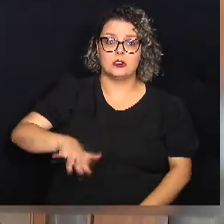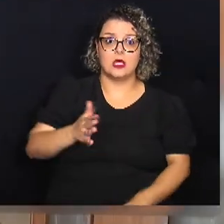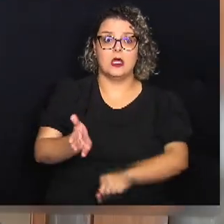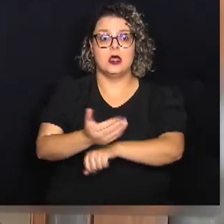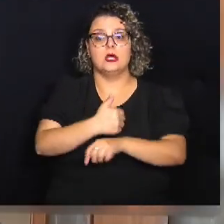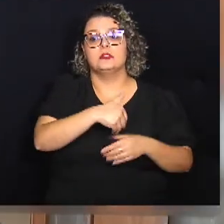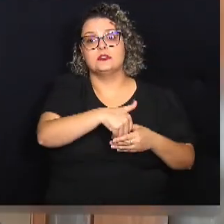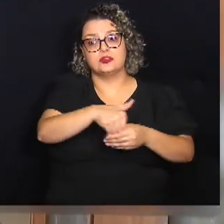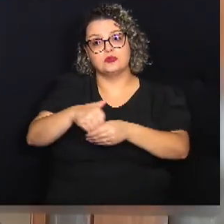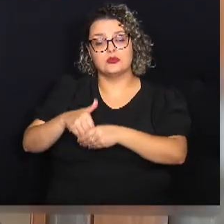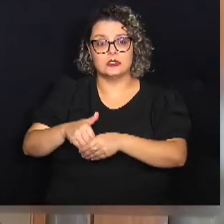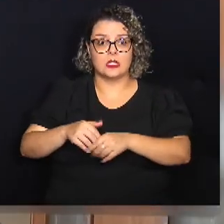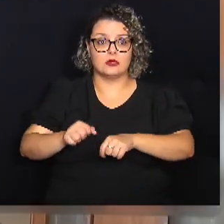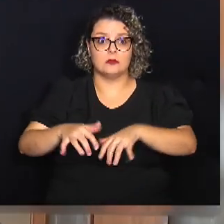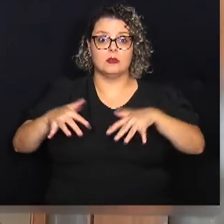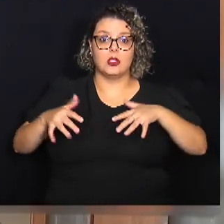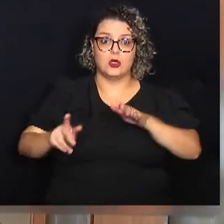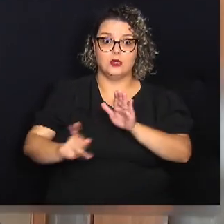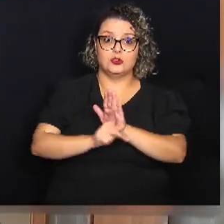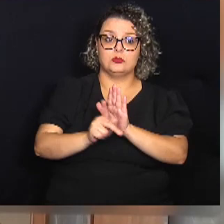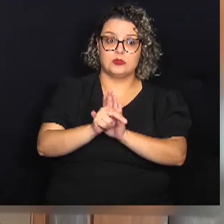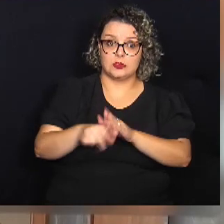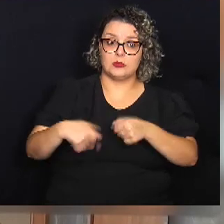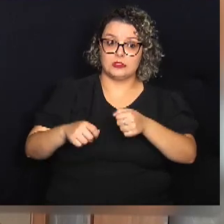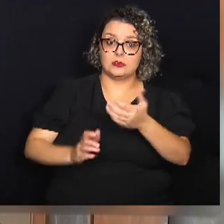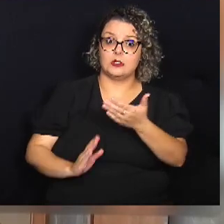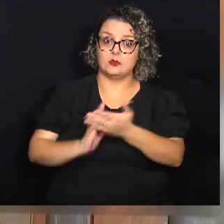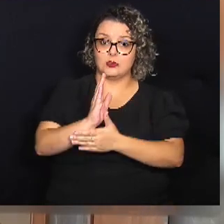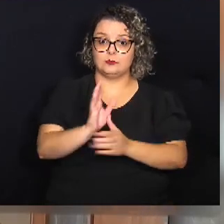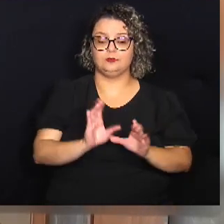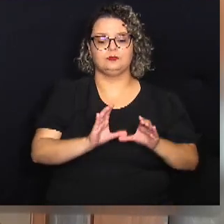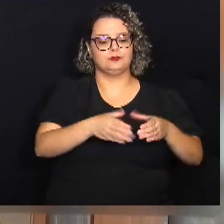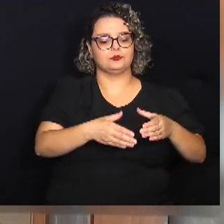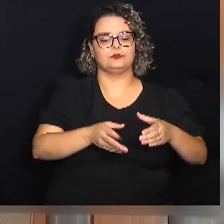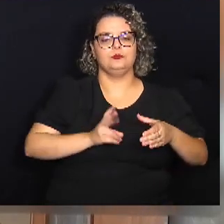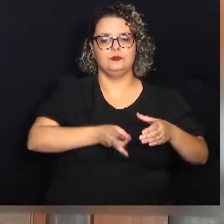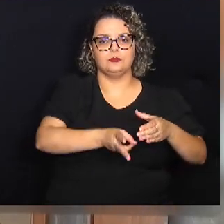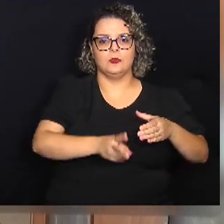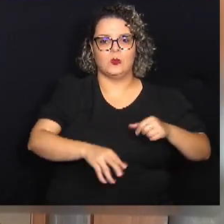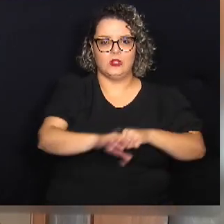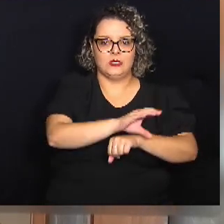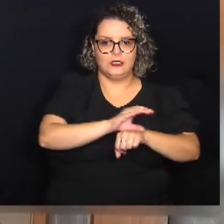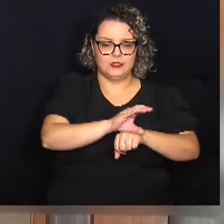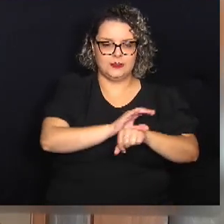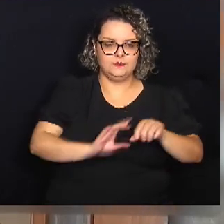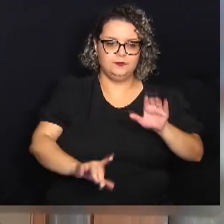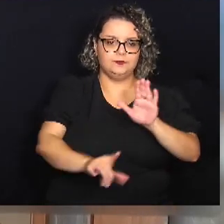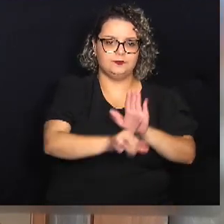votados em plenário, os projetos precisam ser aprovados na Comissão Permanente de Constituição e